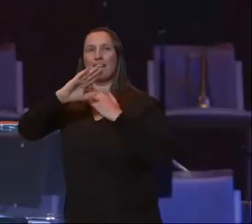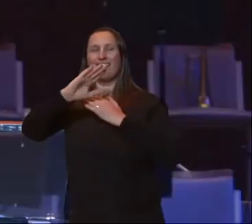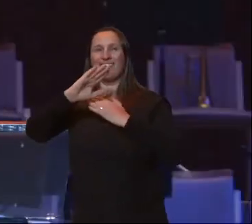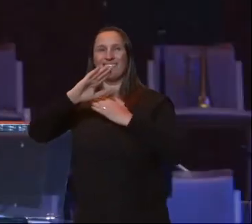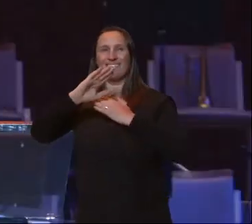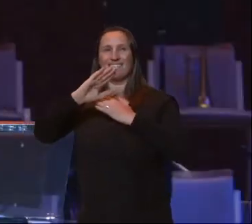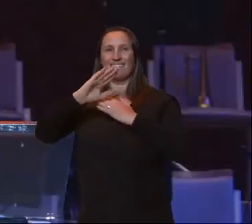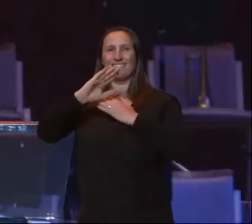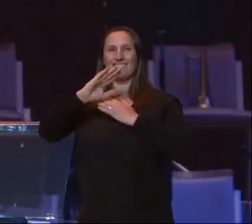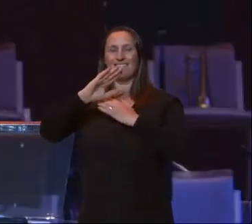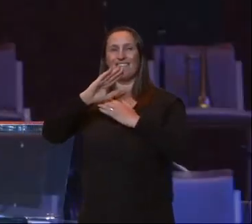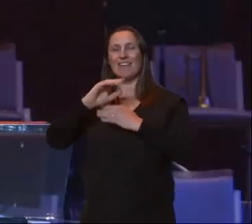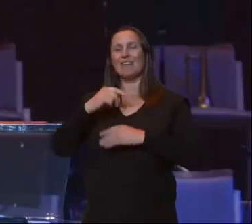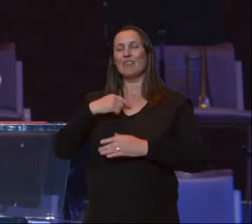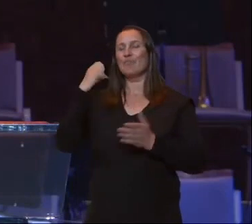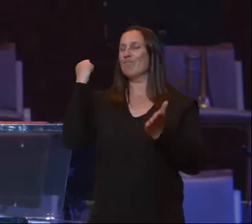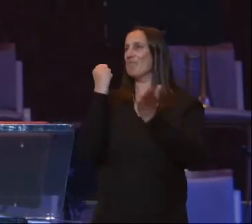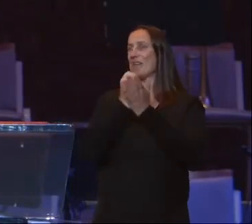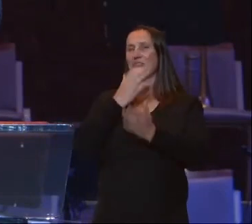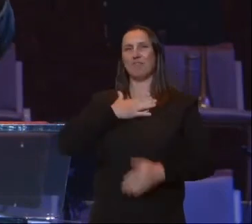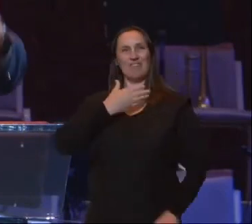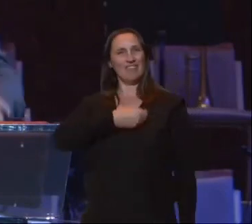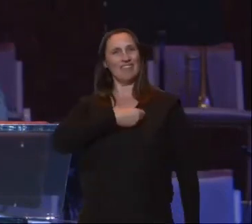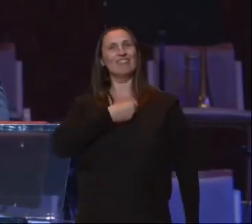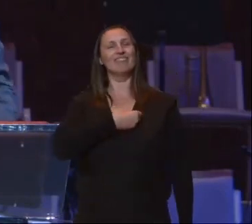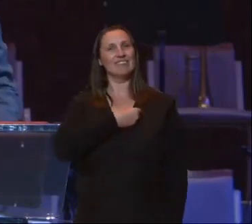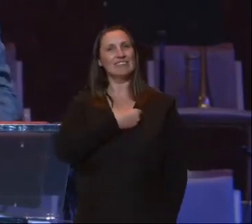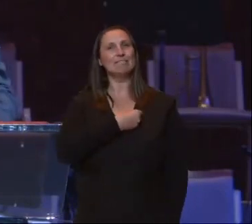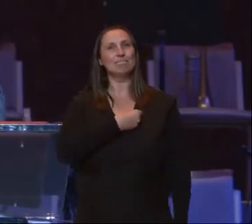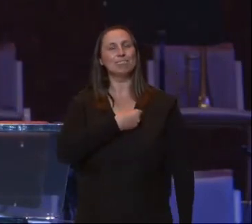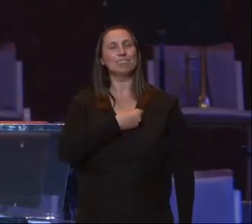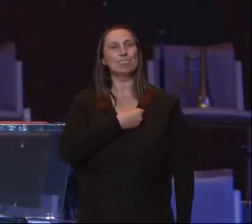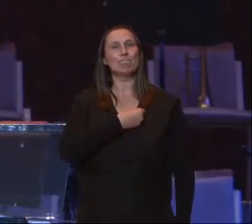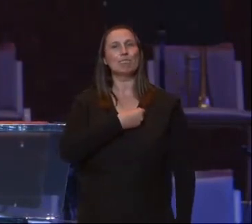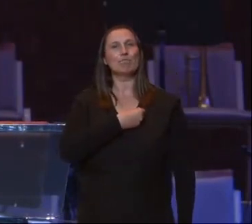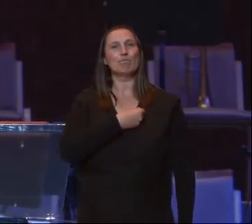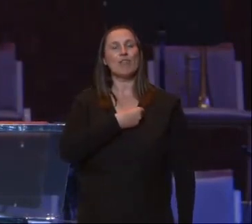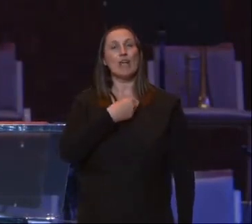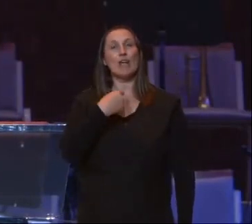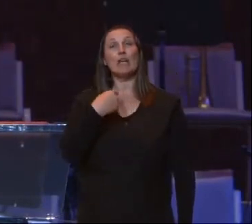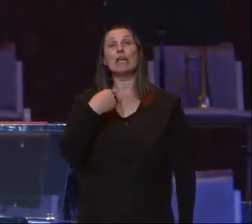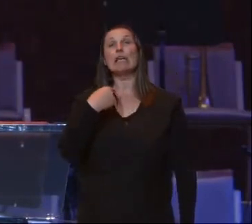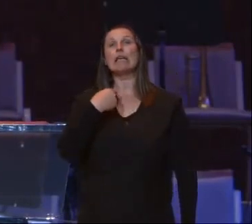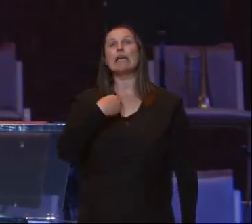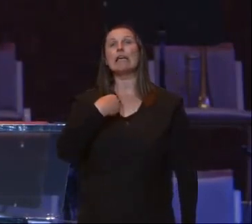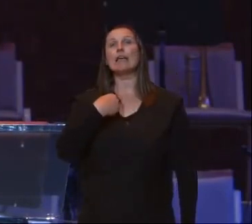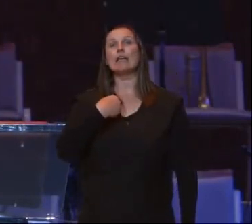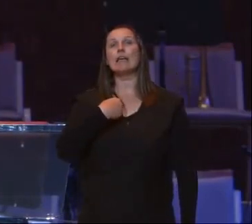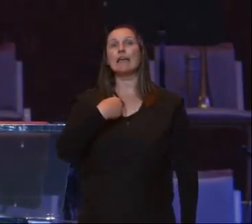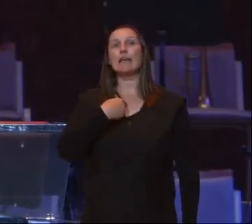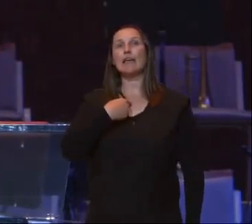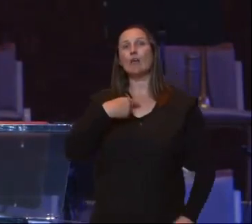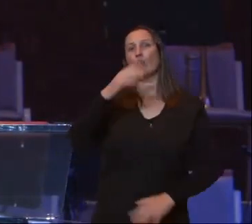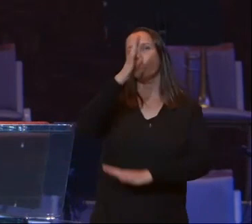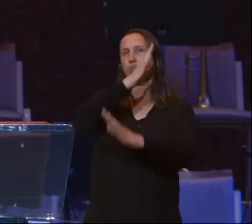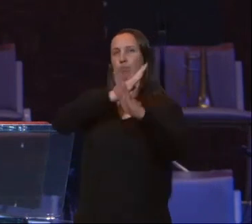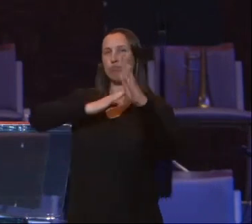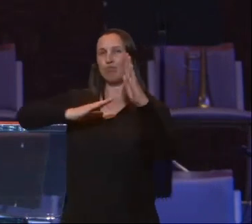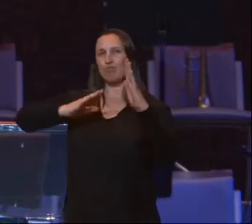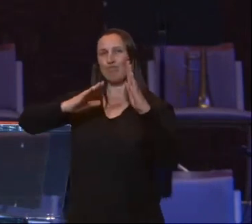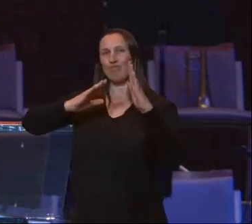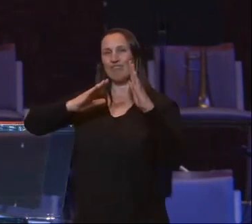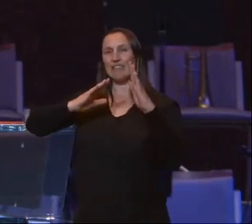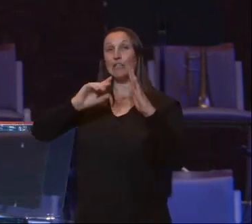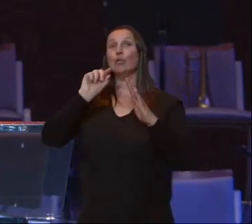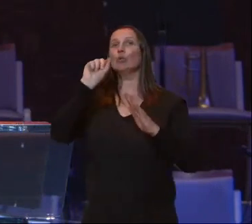que marcou a minha vida. Fui fazer um determinado movimento,